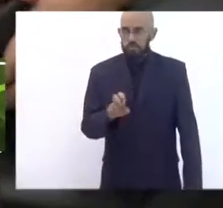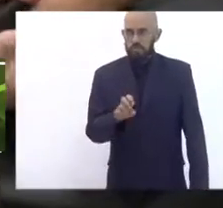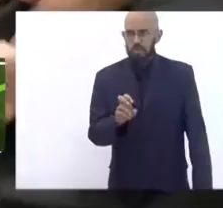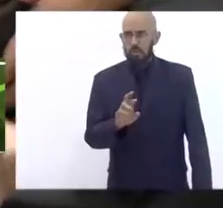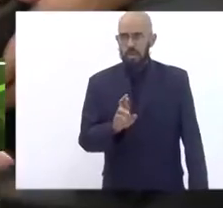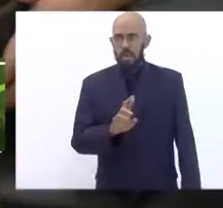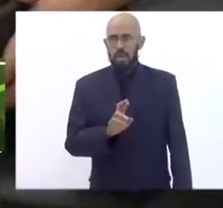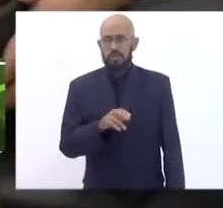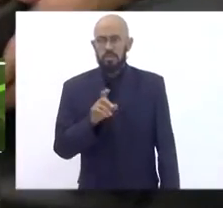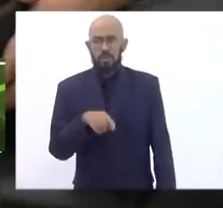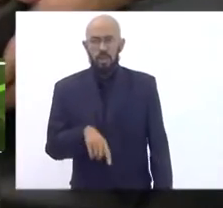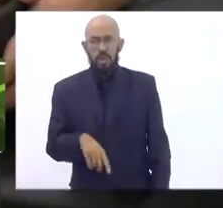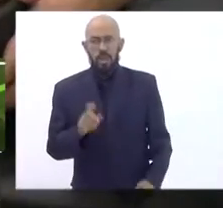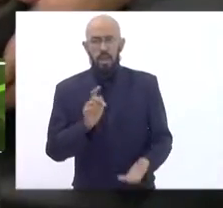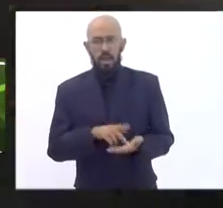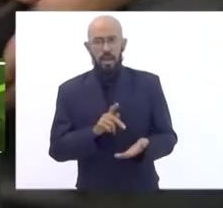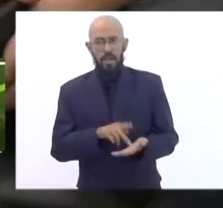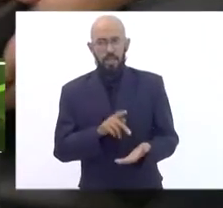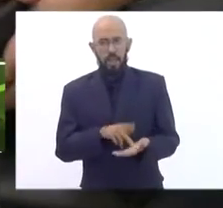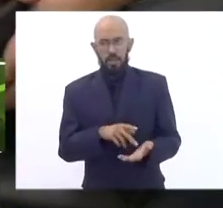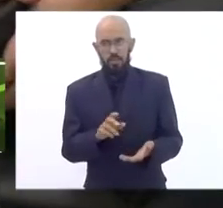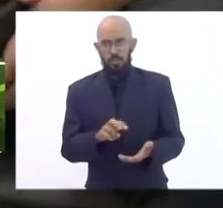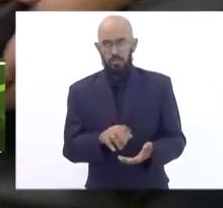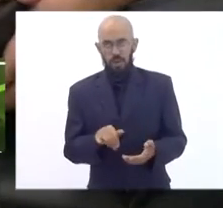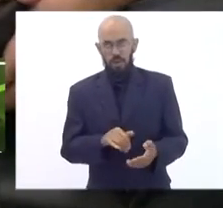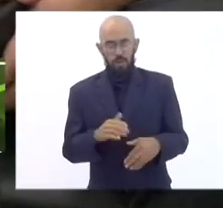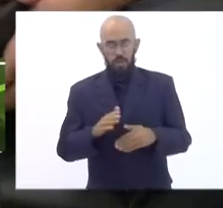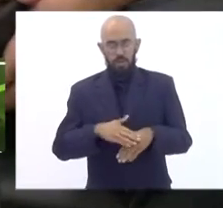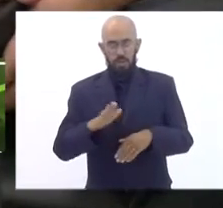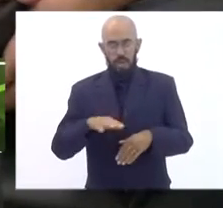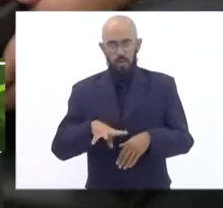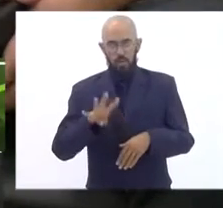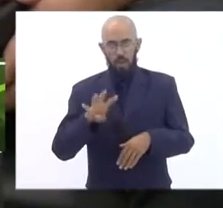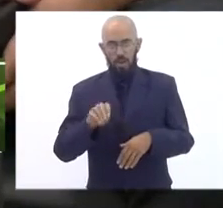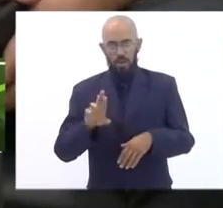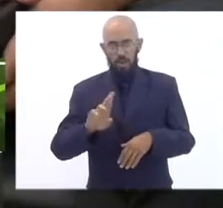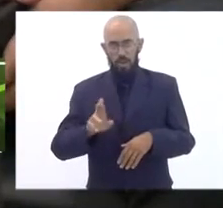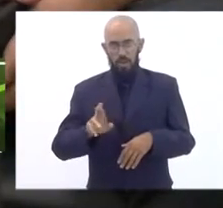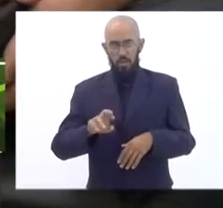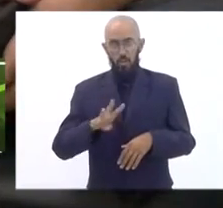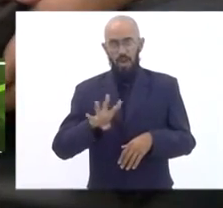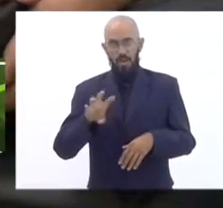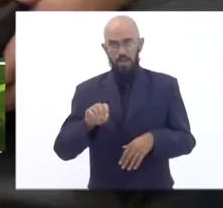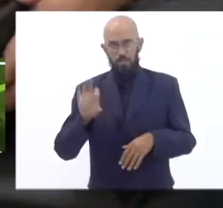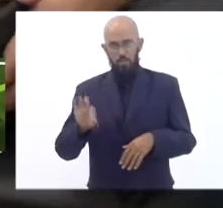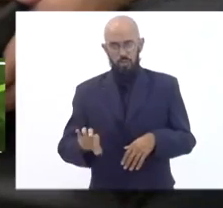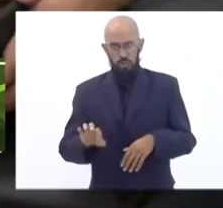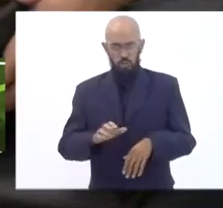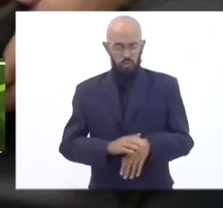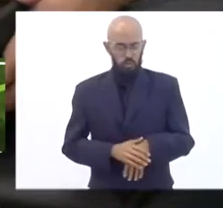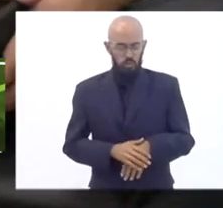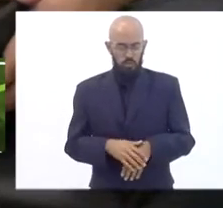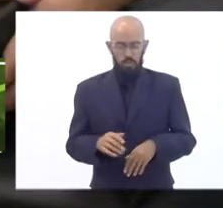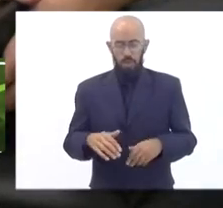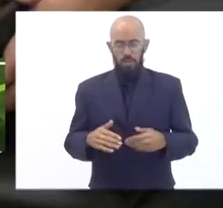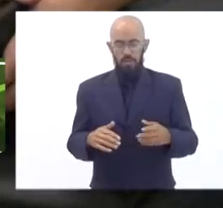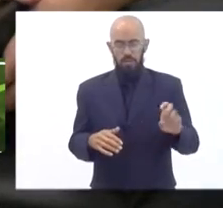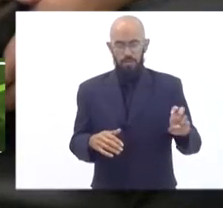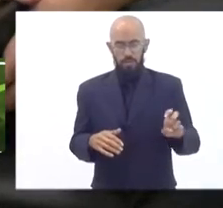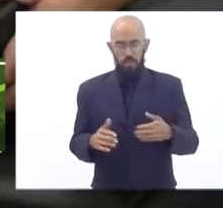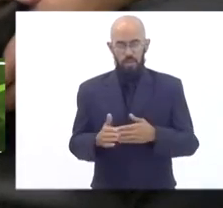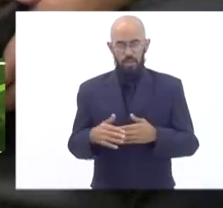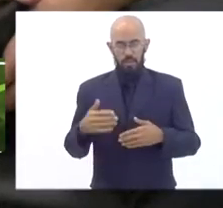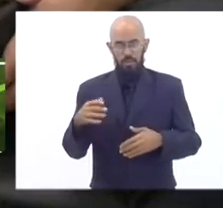vai deixar de pagar R$ 5,00 para pagar R$ 7,00, são R$ 40,00. E a gente viu o quanto tivemos que esgrimar nesta casa